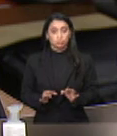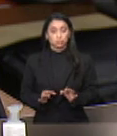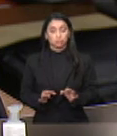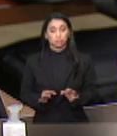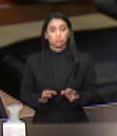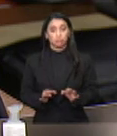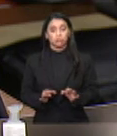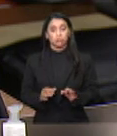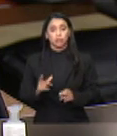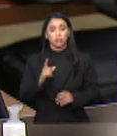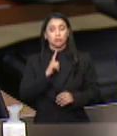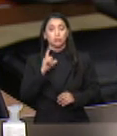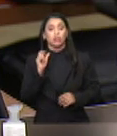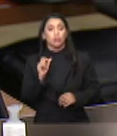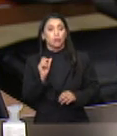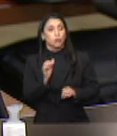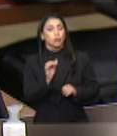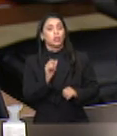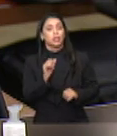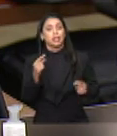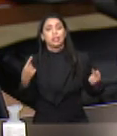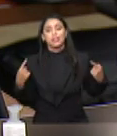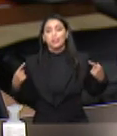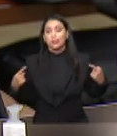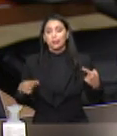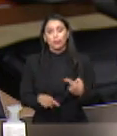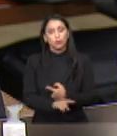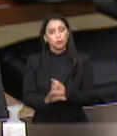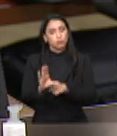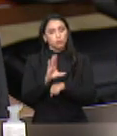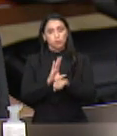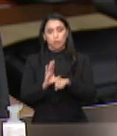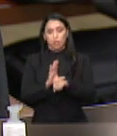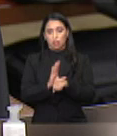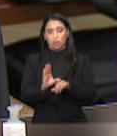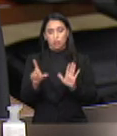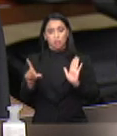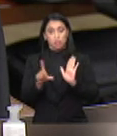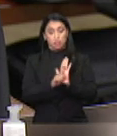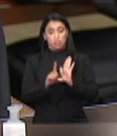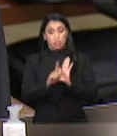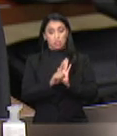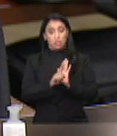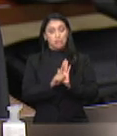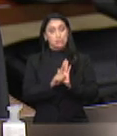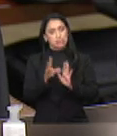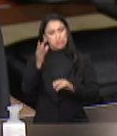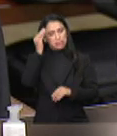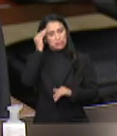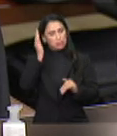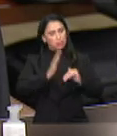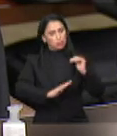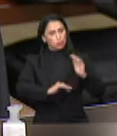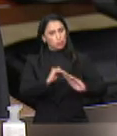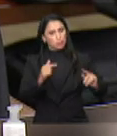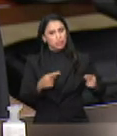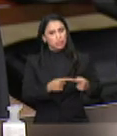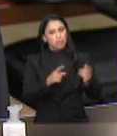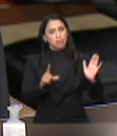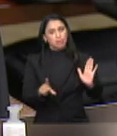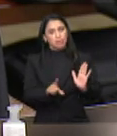sentido de considerar formalmente inconstitucional essas leis, por entender que a competência legislativa seria